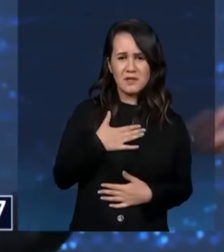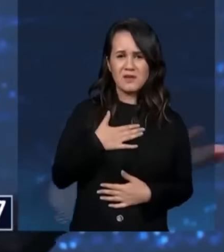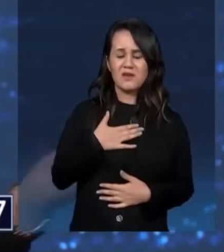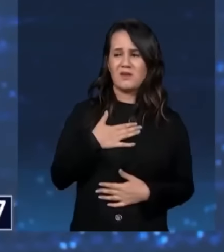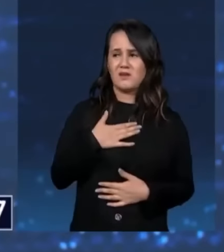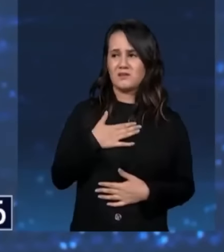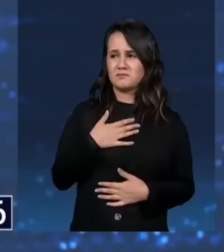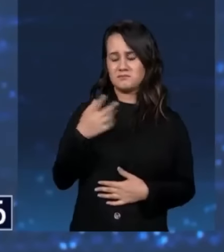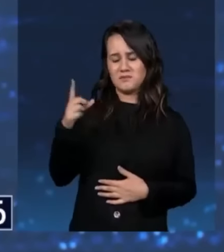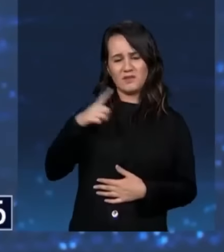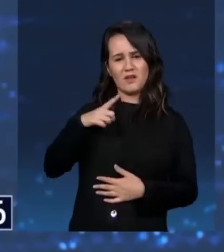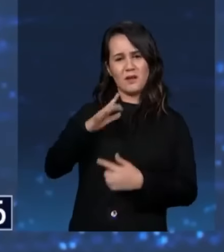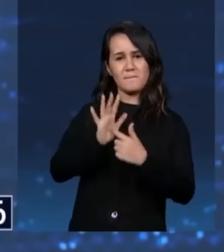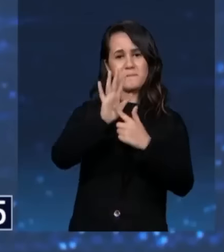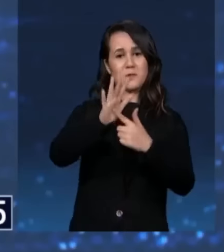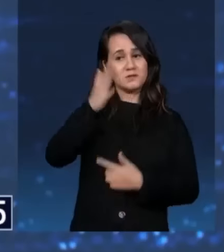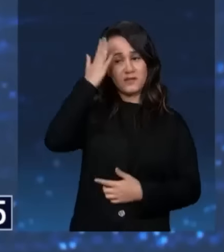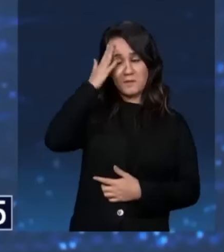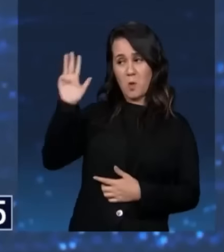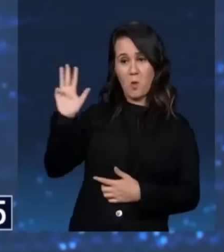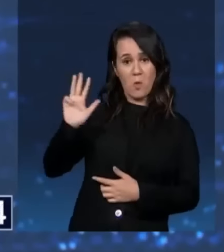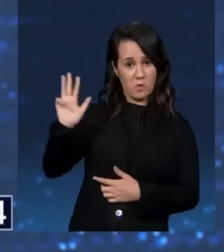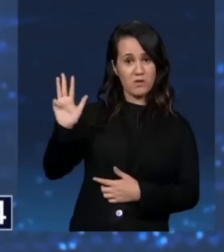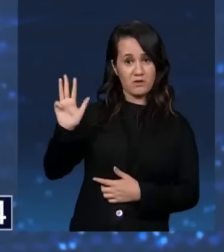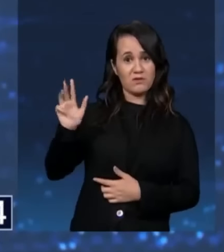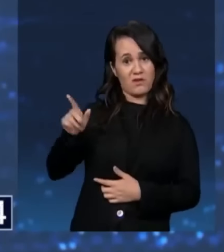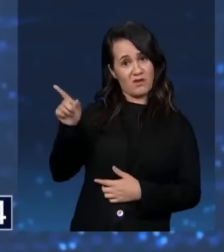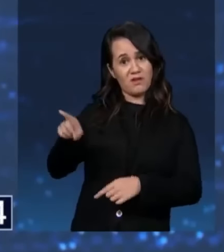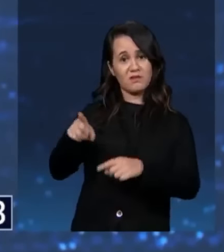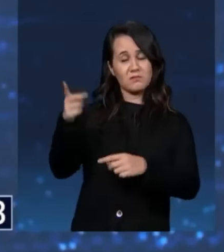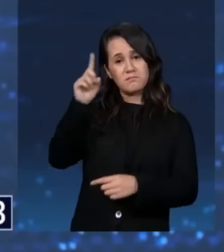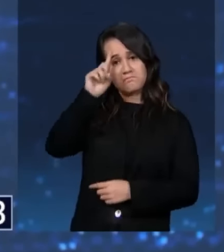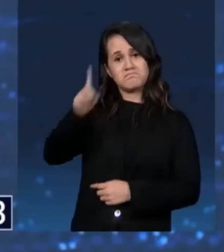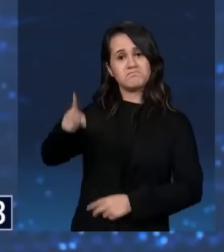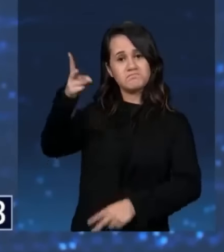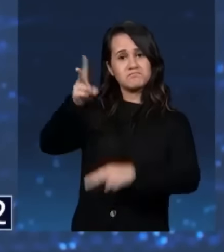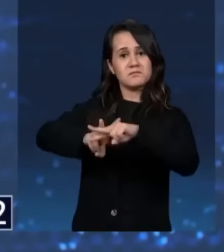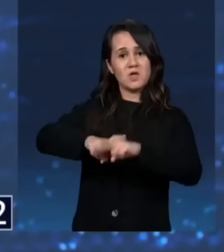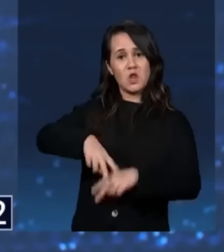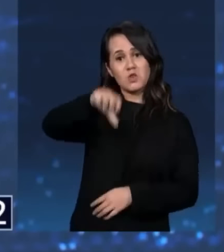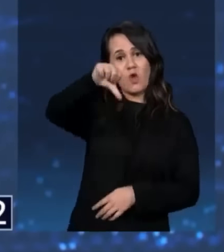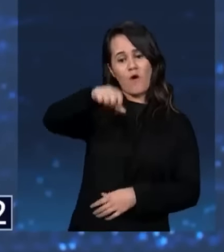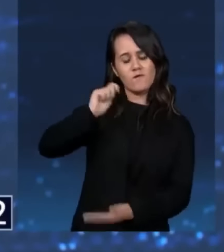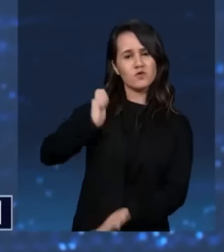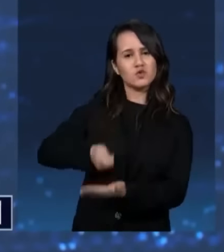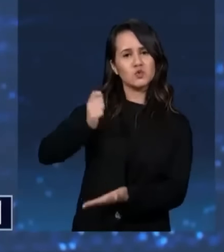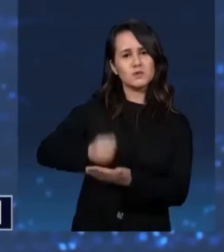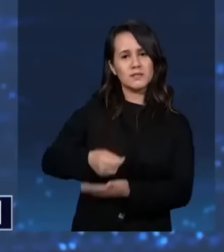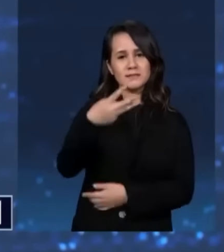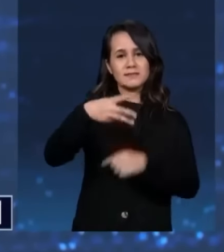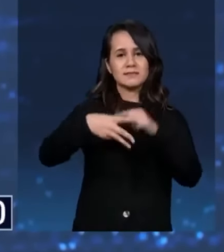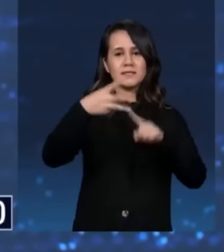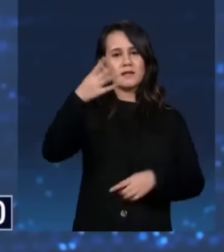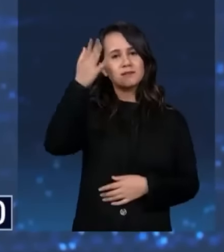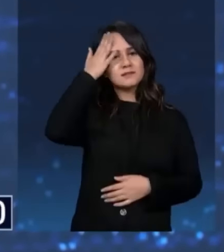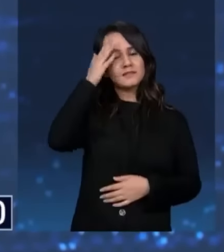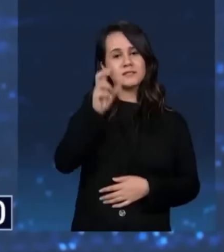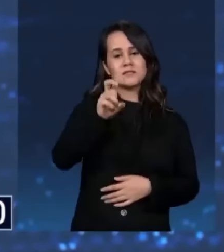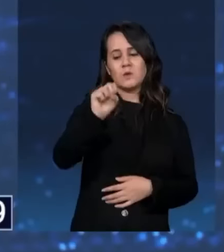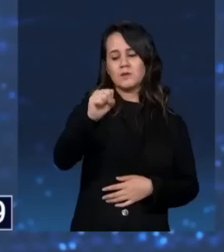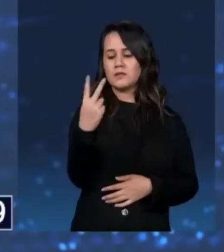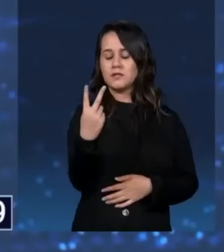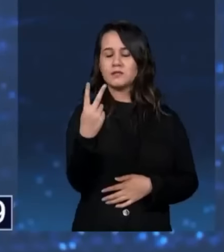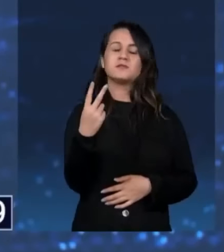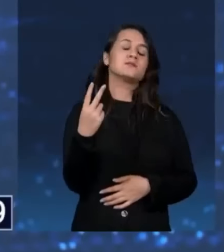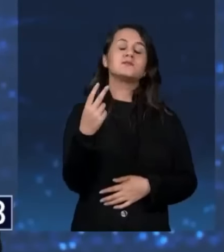tem um herói chamado luí Inácio Lula da Silva que foi condenado em com nove juízes em três instâncias 580 dias de cadeia